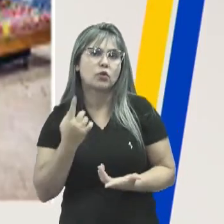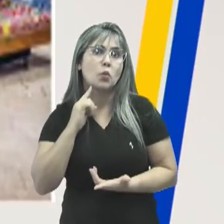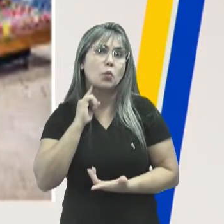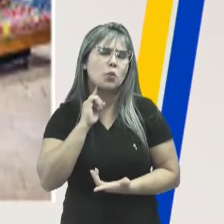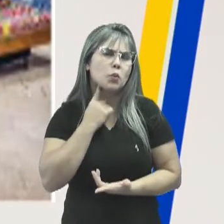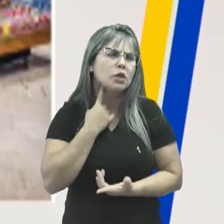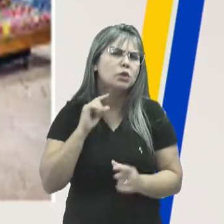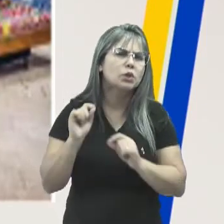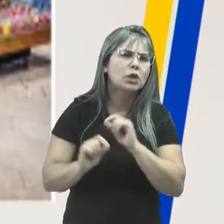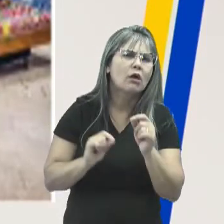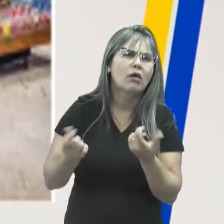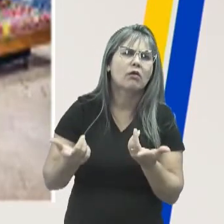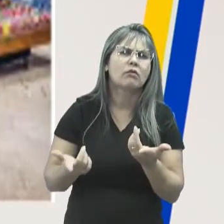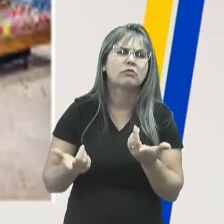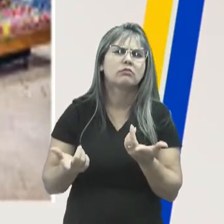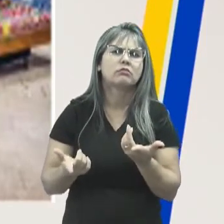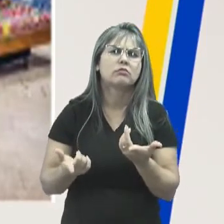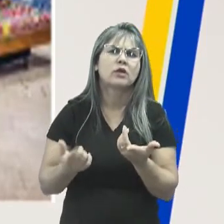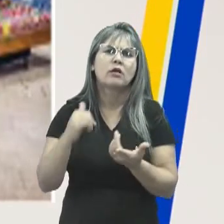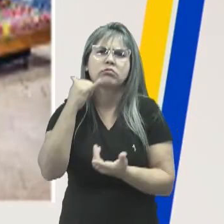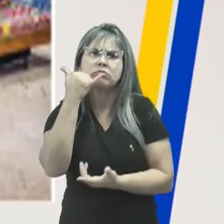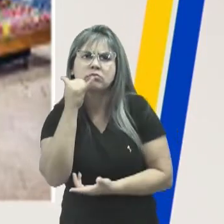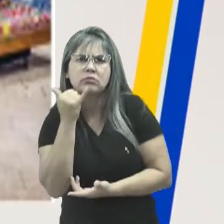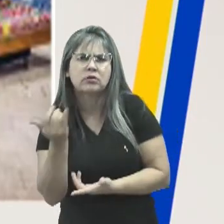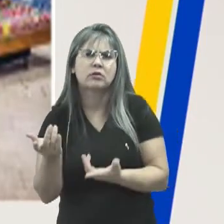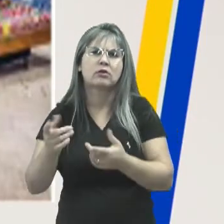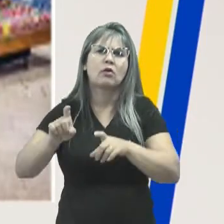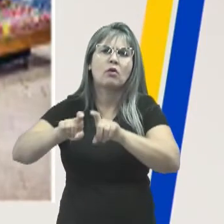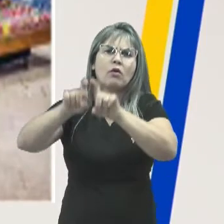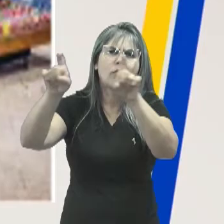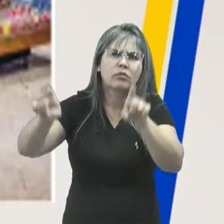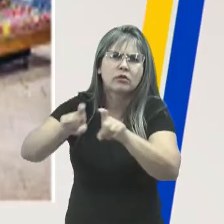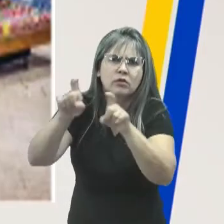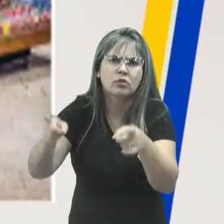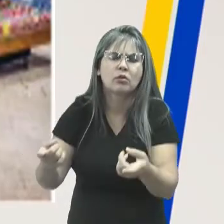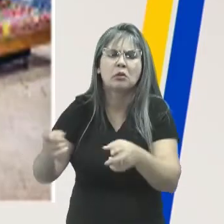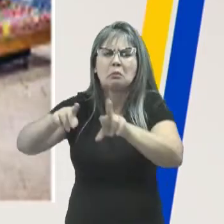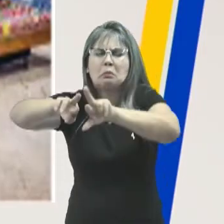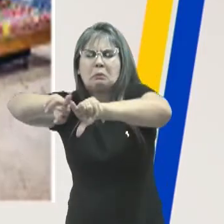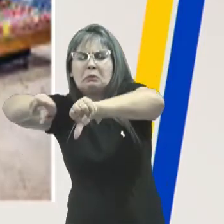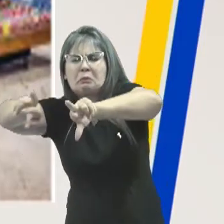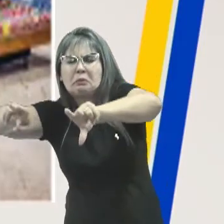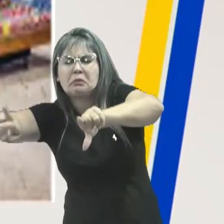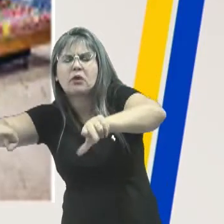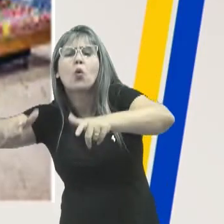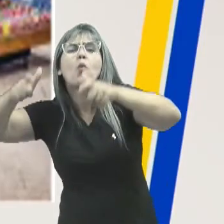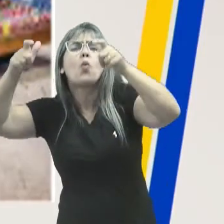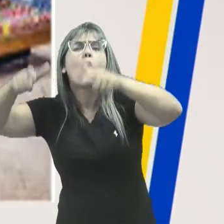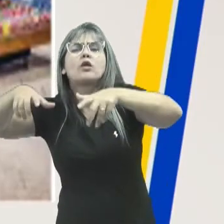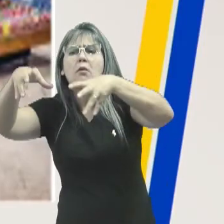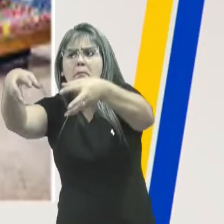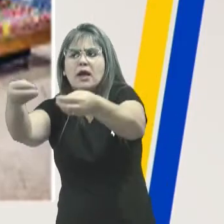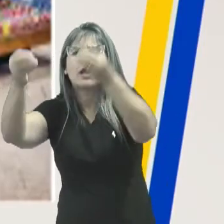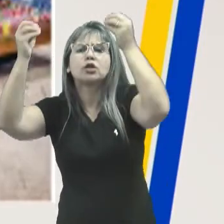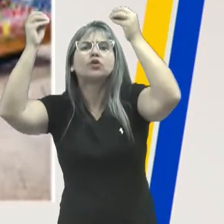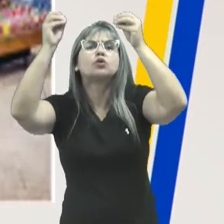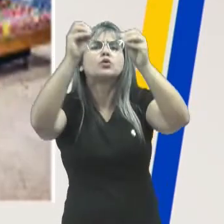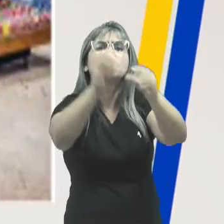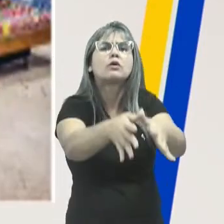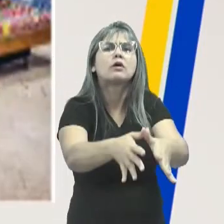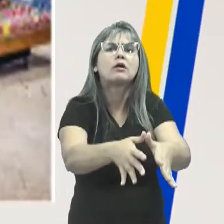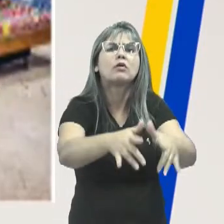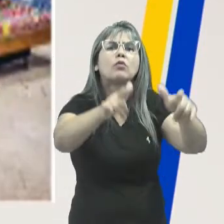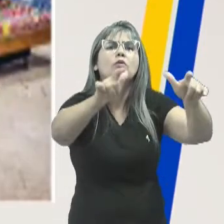não quer mais? Então, o ideal é se consertar, mas se não tem mais conserto, se consertar mais caro do que comprar, muitas vezes a pessoa prefere comprar, né? E